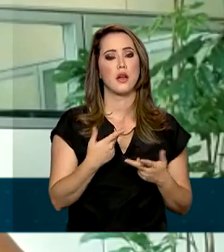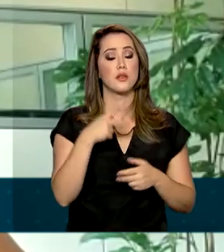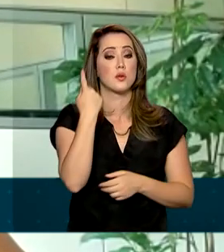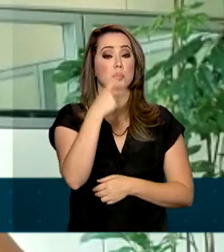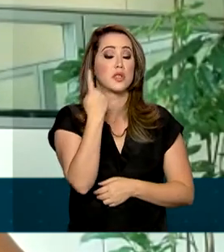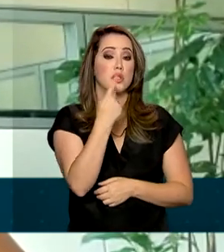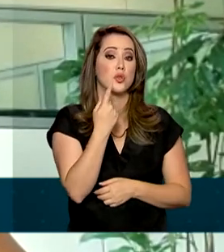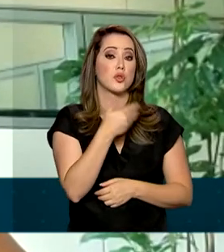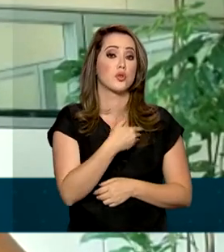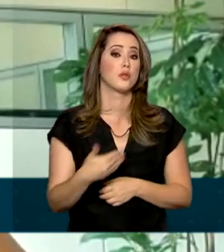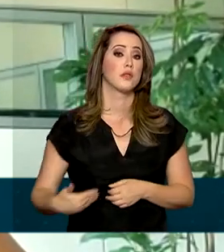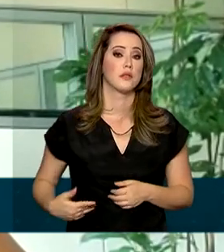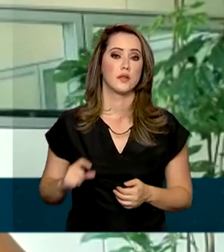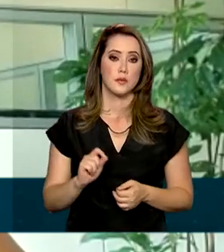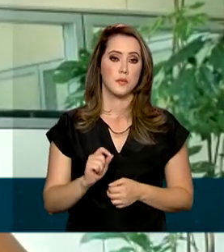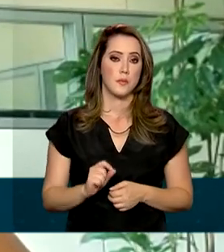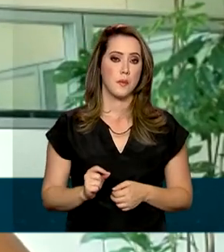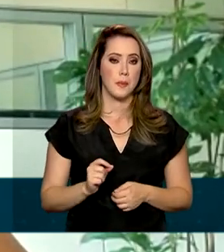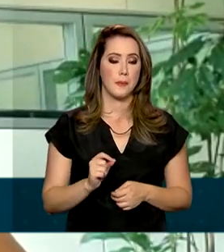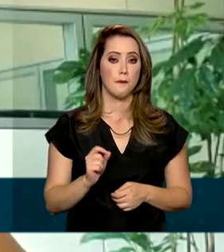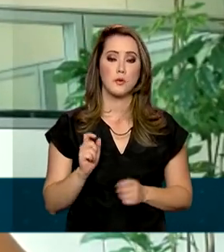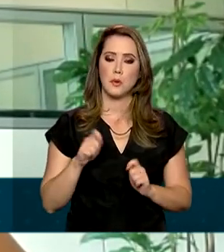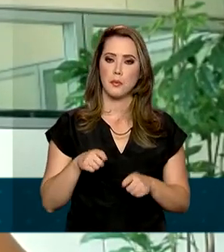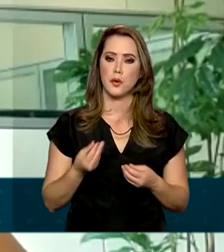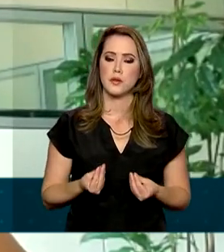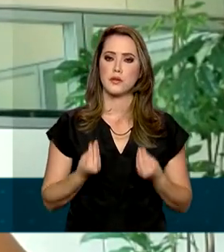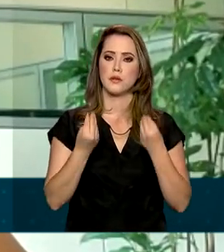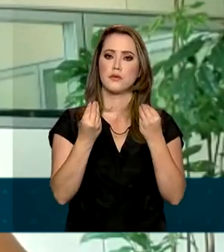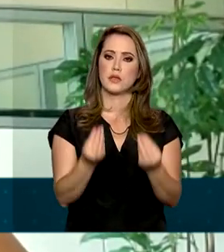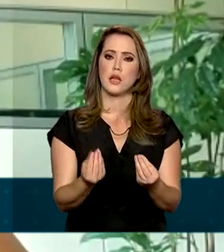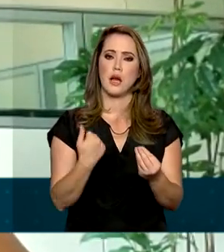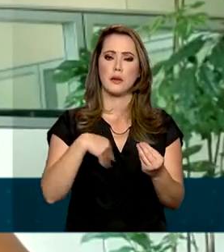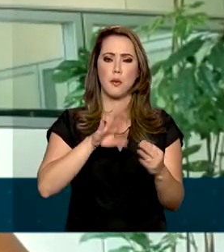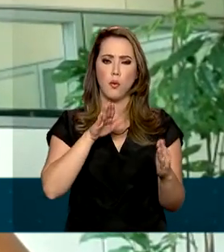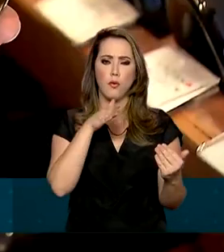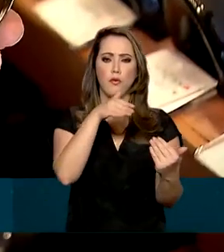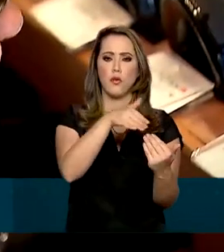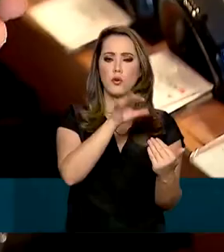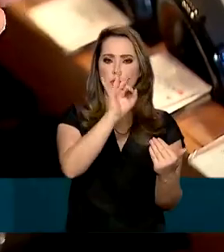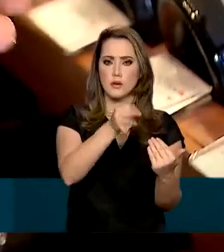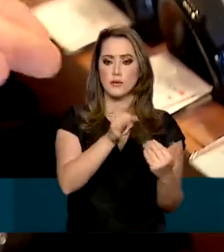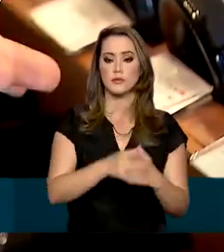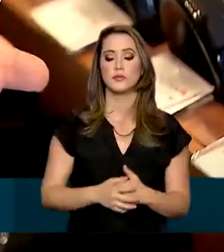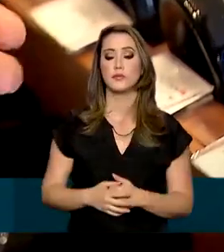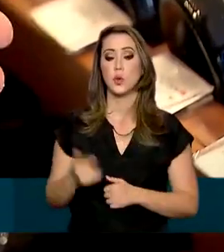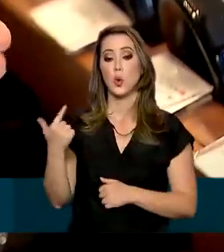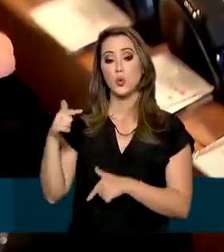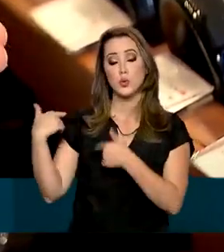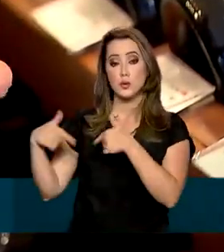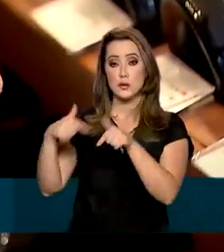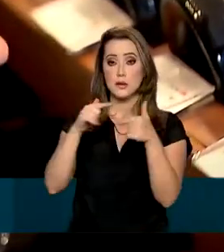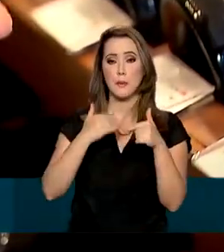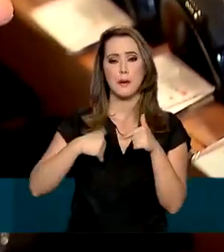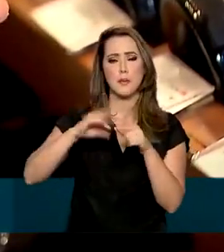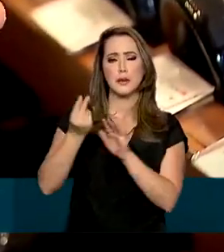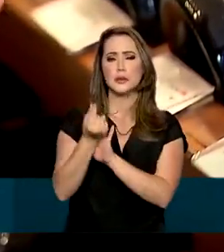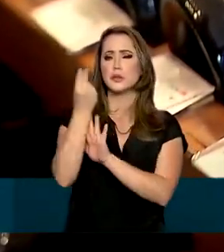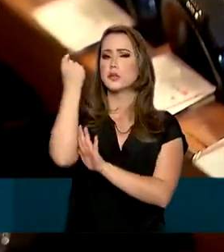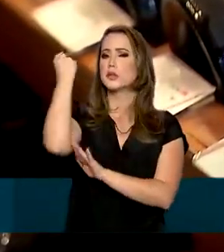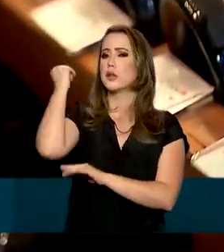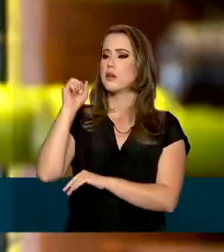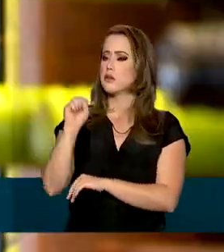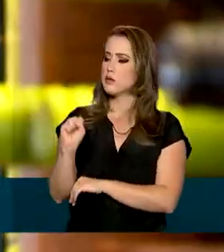políticas públicas sejam encaminhadas de forma mais direcionada. Outras atividades mais antigas, como a